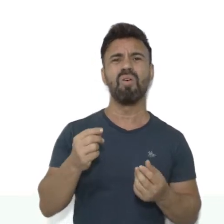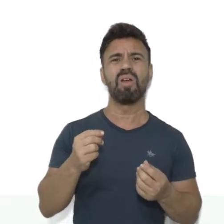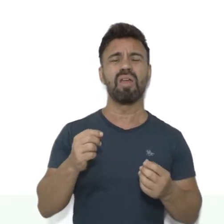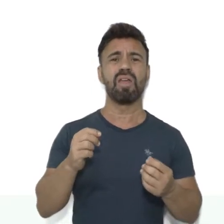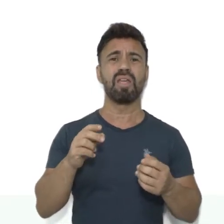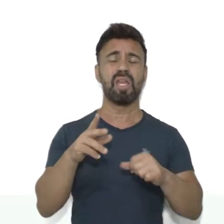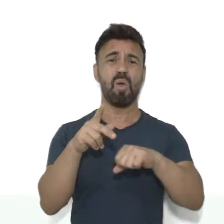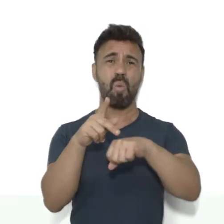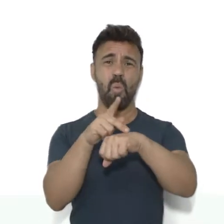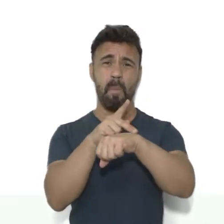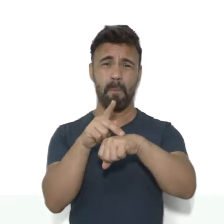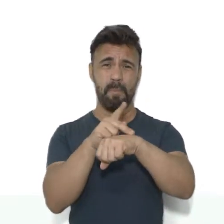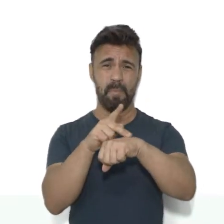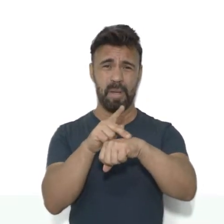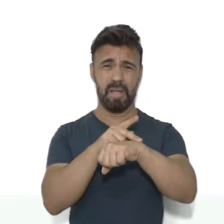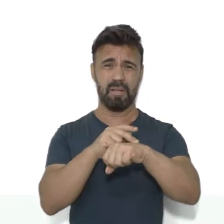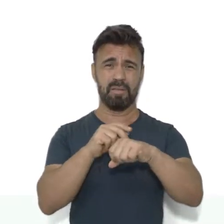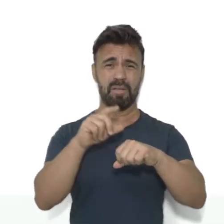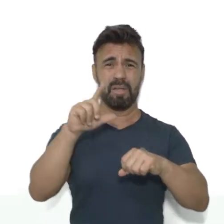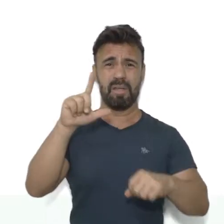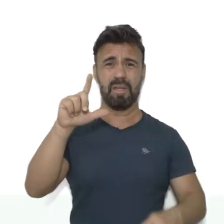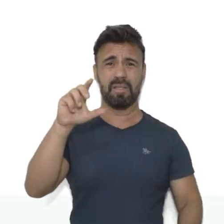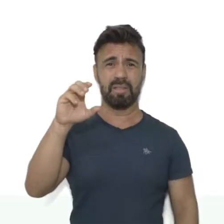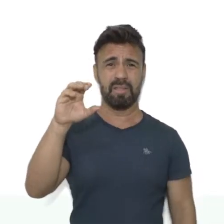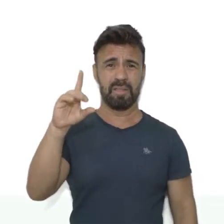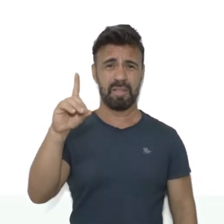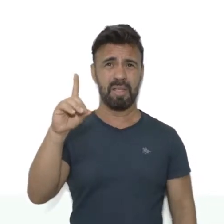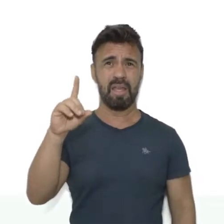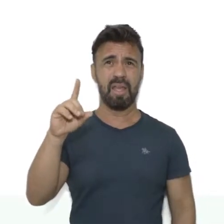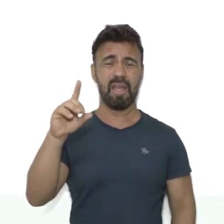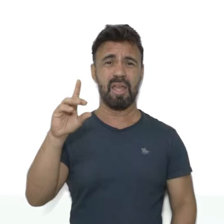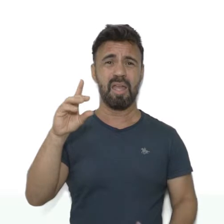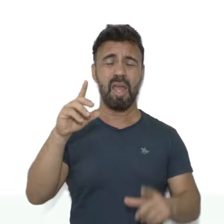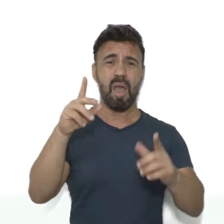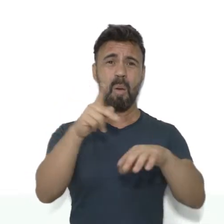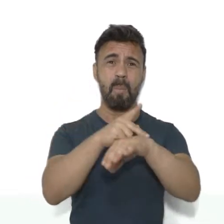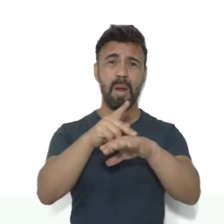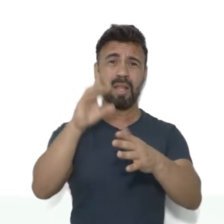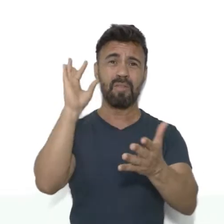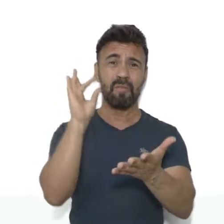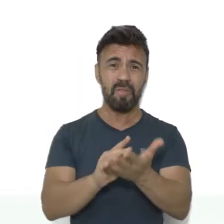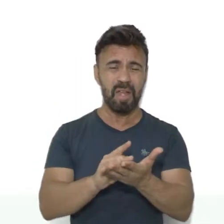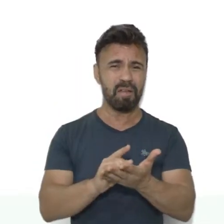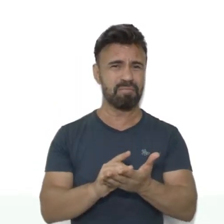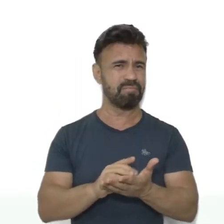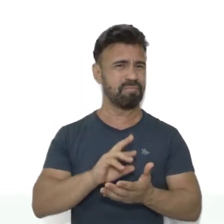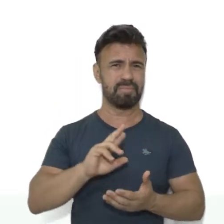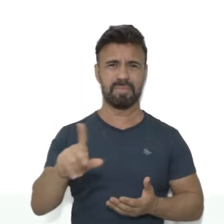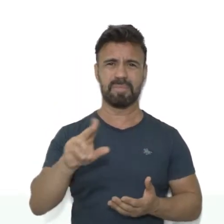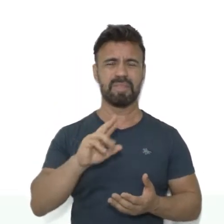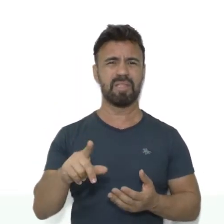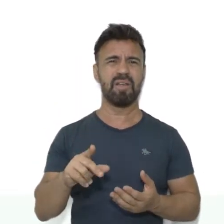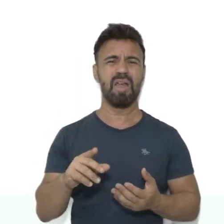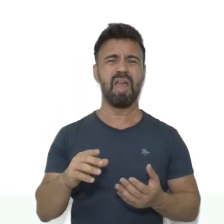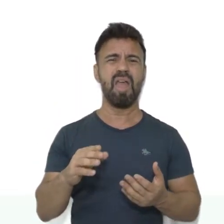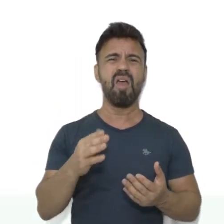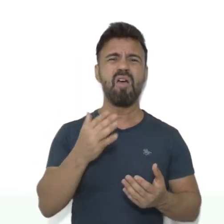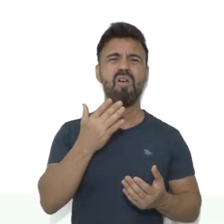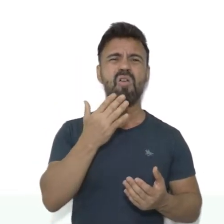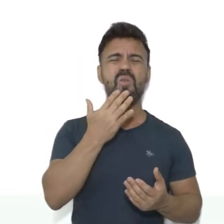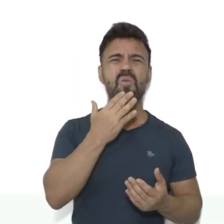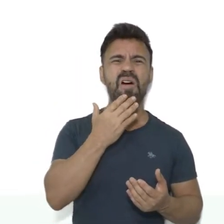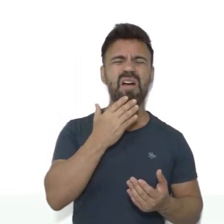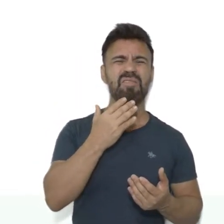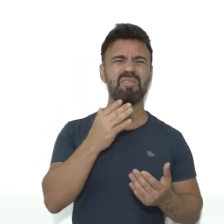preto da TV de LCD não é o preto verdadeiro, ele sempre vai se manifestar numa cor opaca, numa cor fora